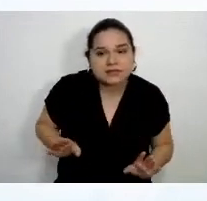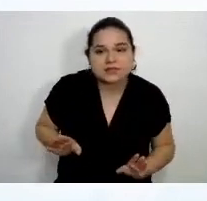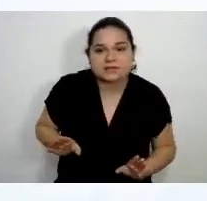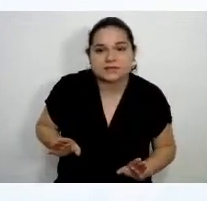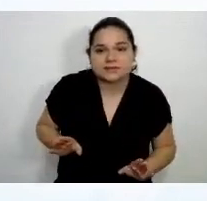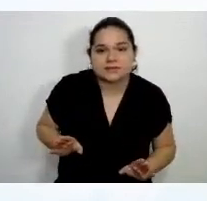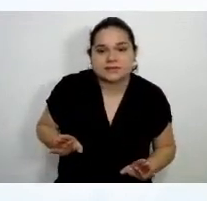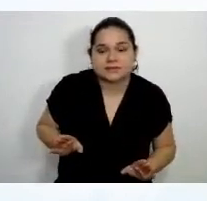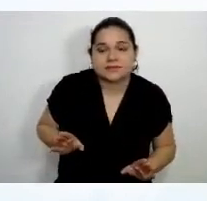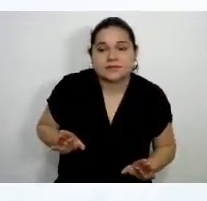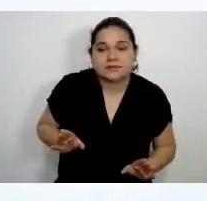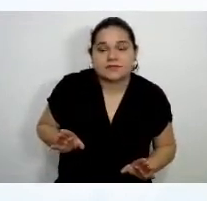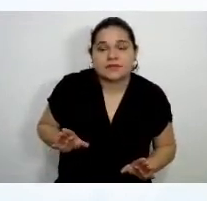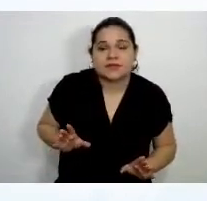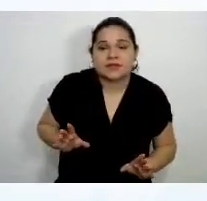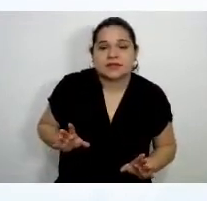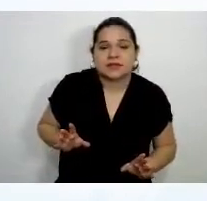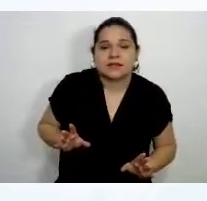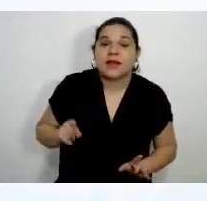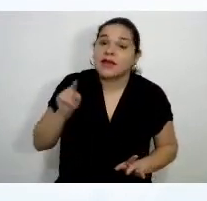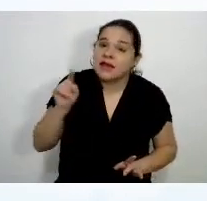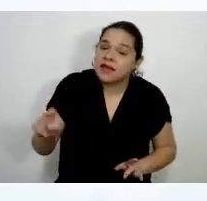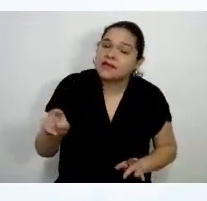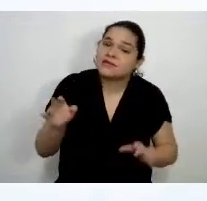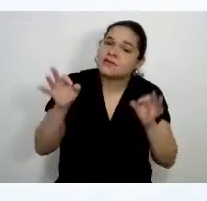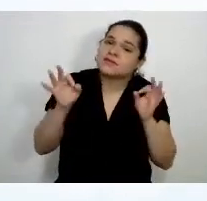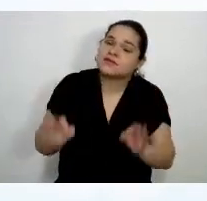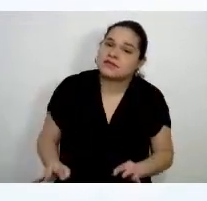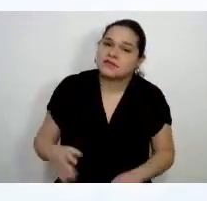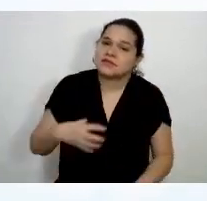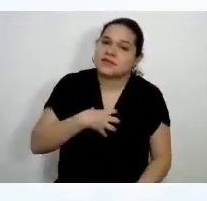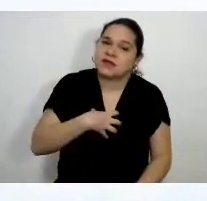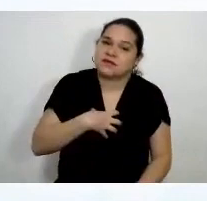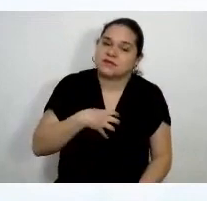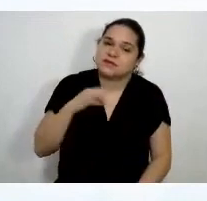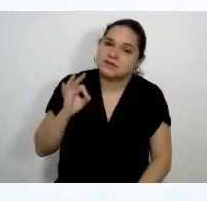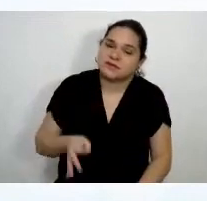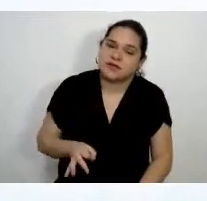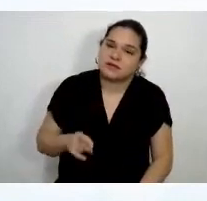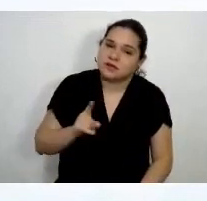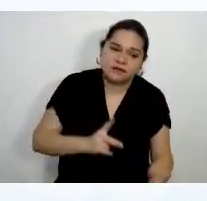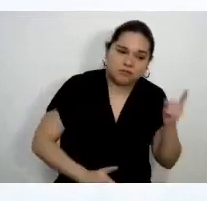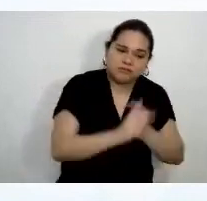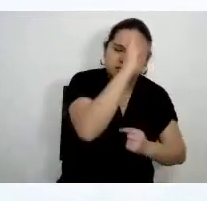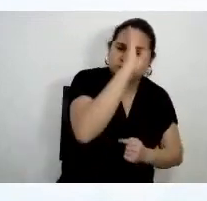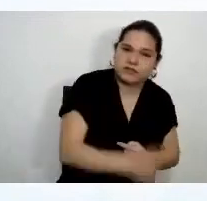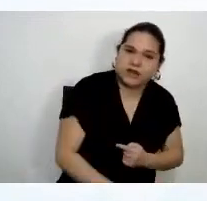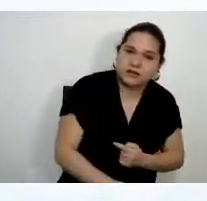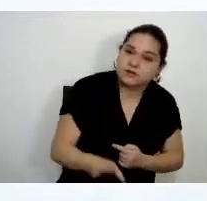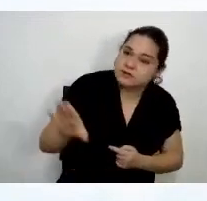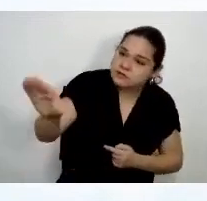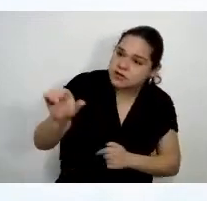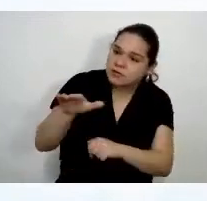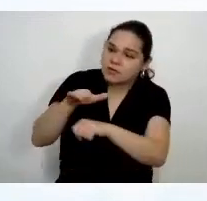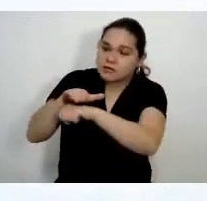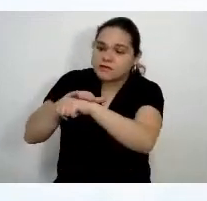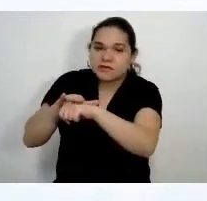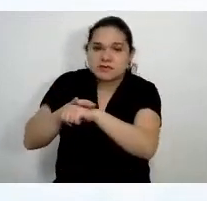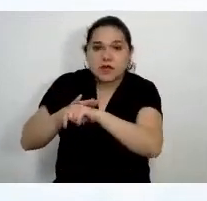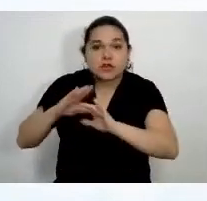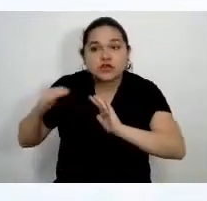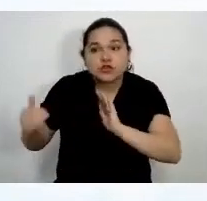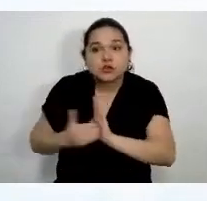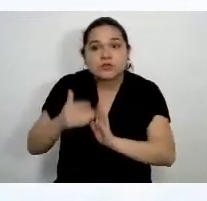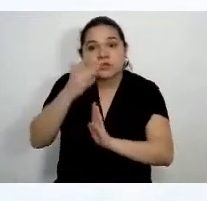esse estudo. Isso seria o certo. Ou seja, todos em prol da